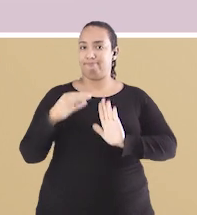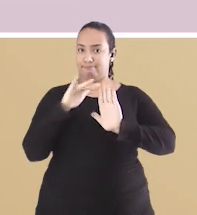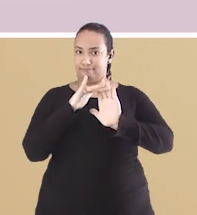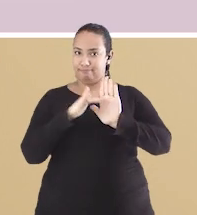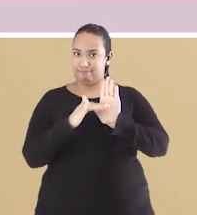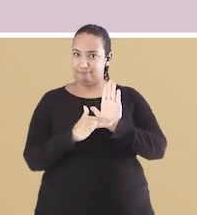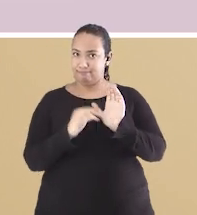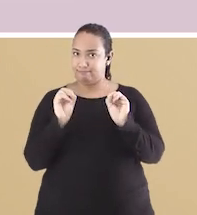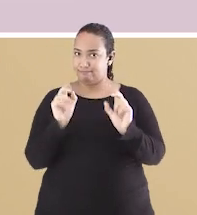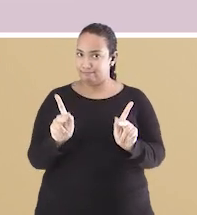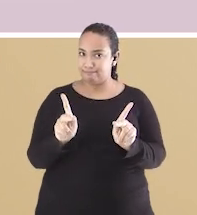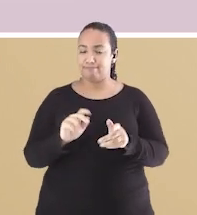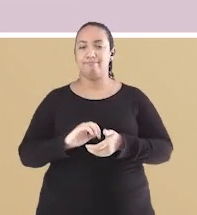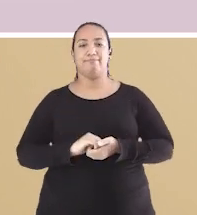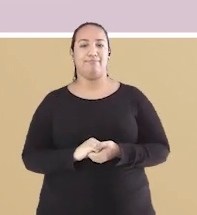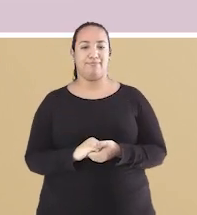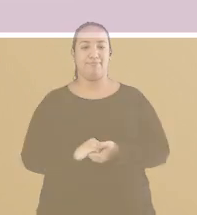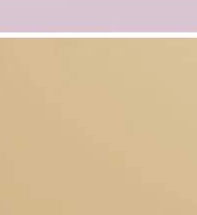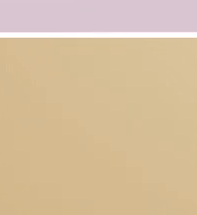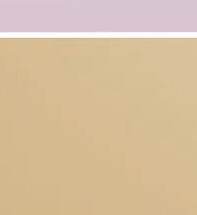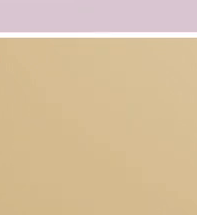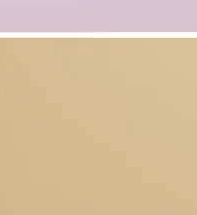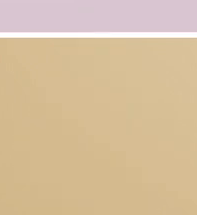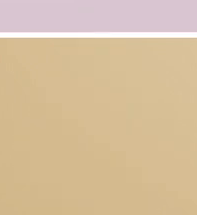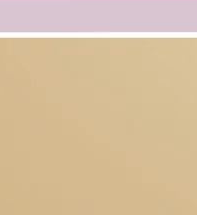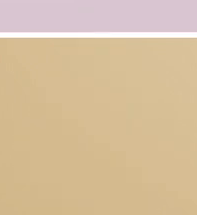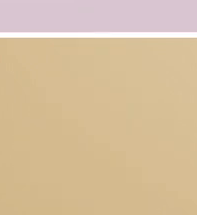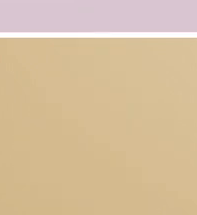para acessar a lista de presentes, ok?